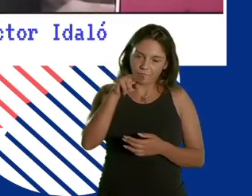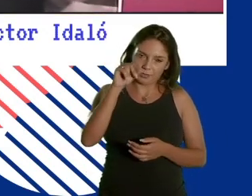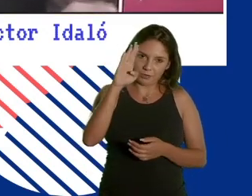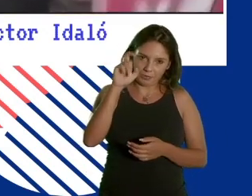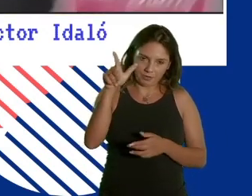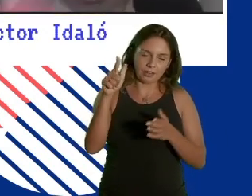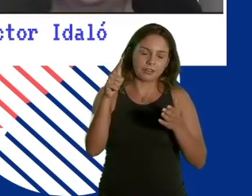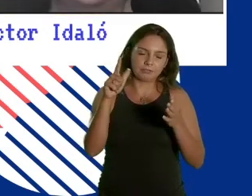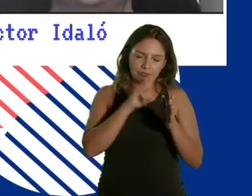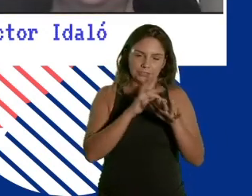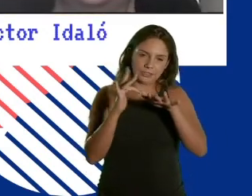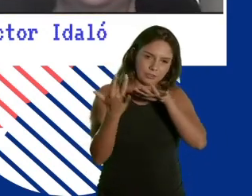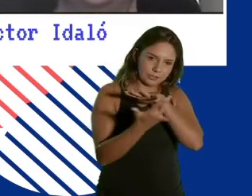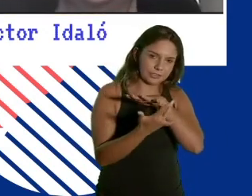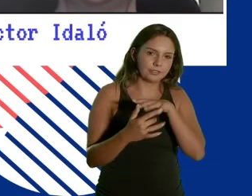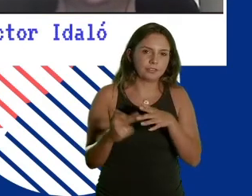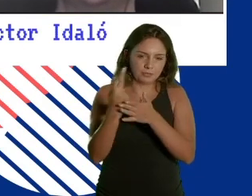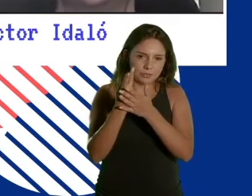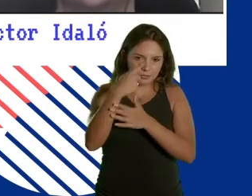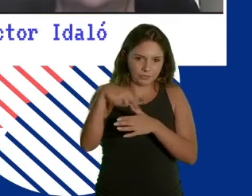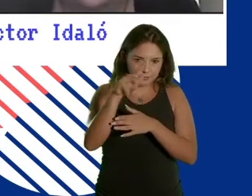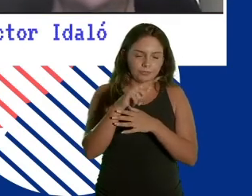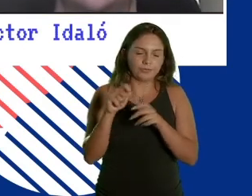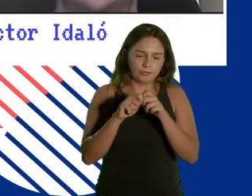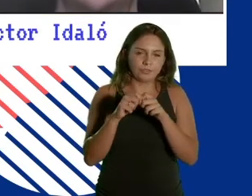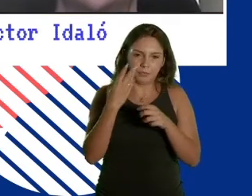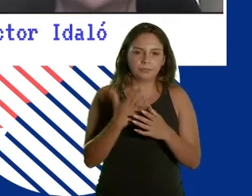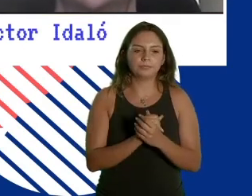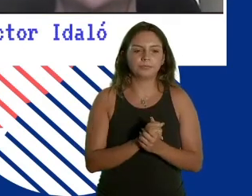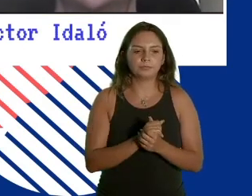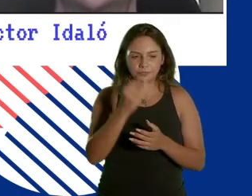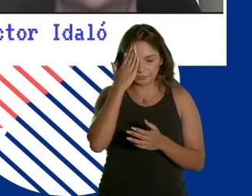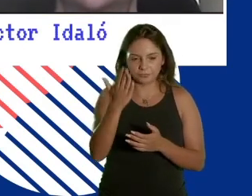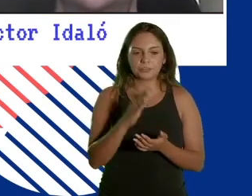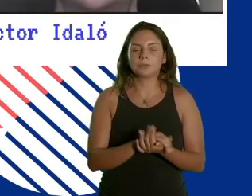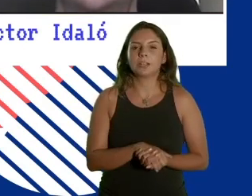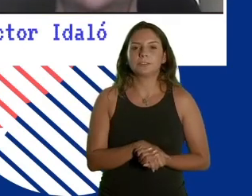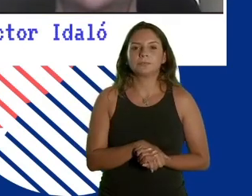e redes sociais, procurem, vale a pena. Muito obrigado, João.